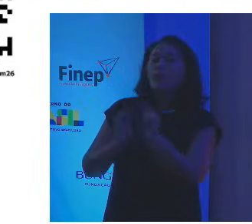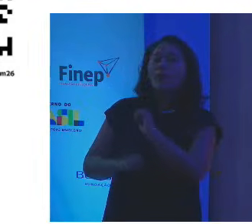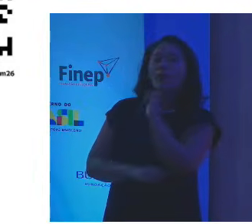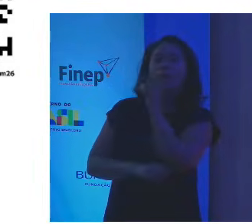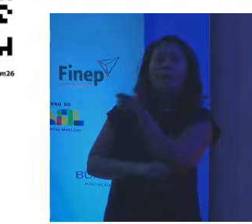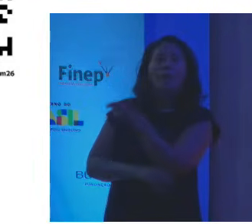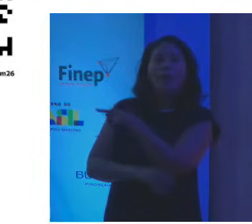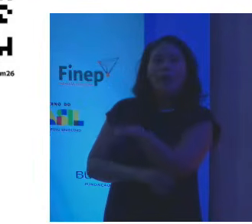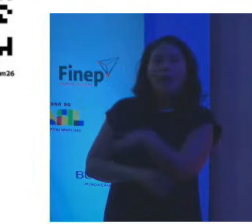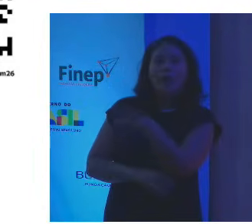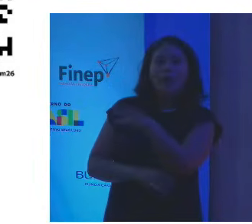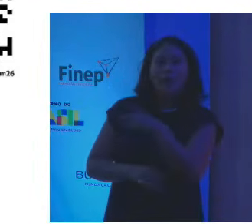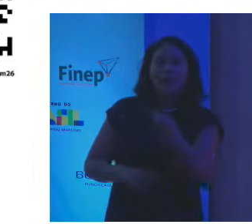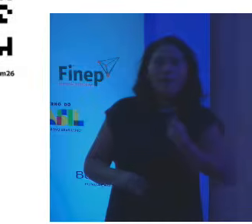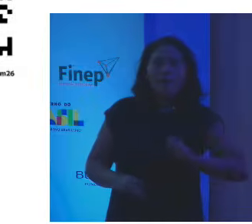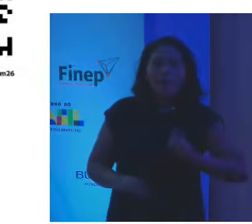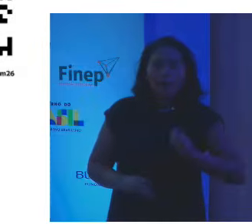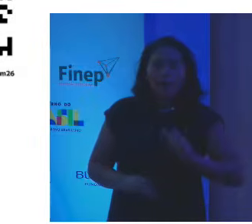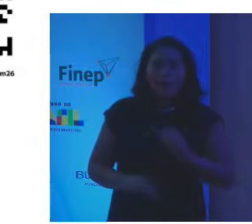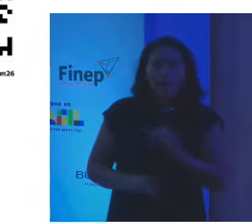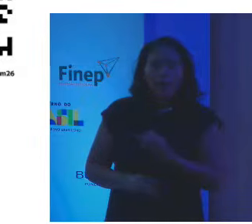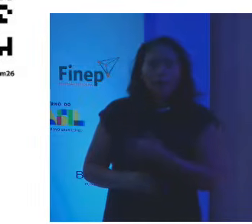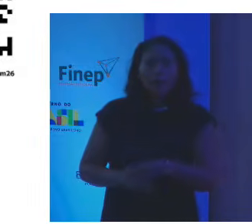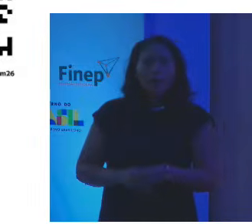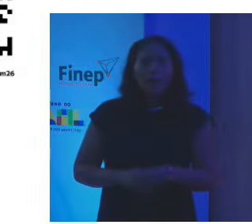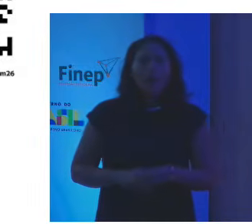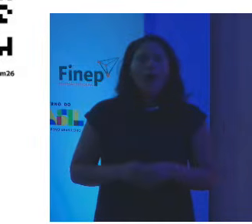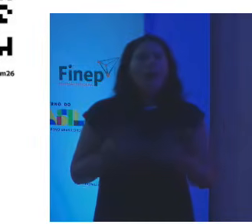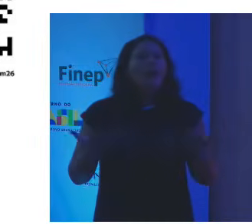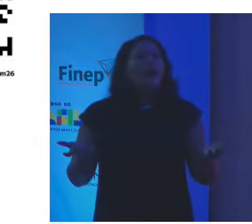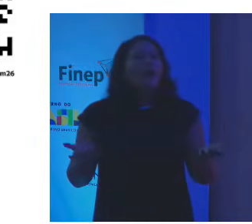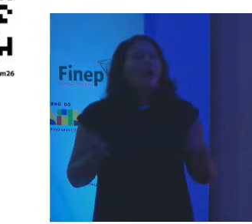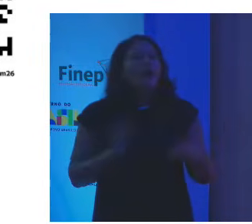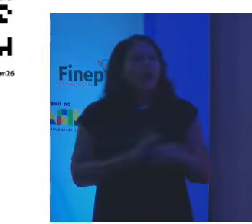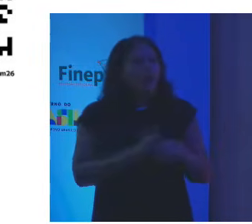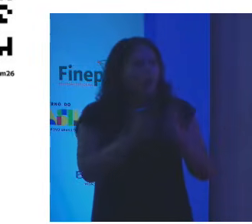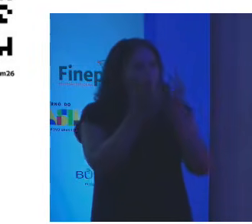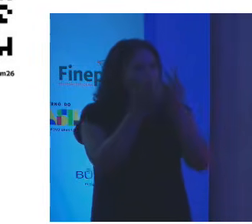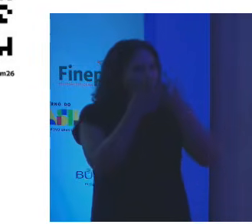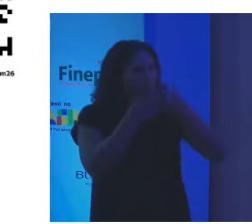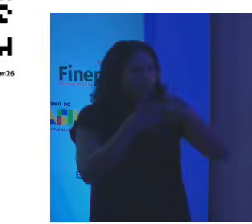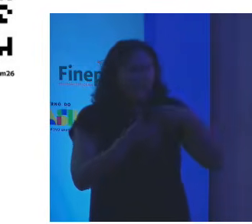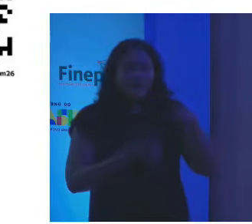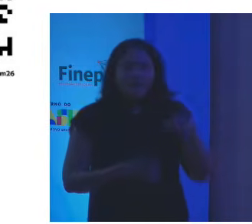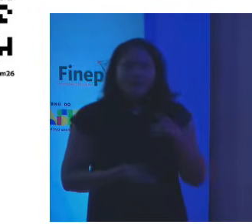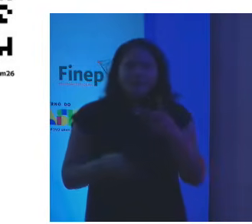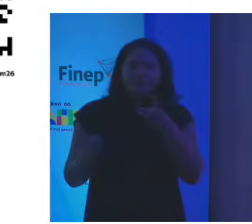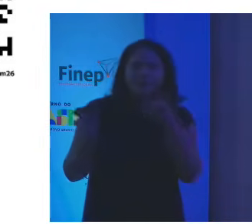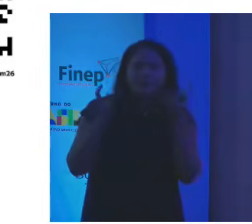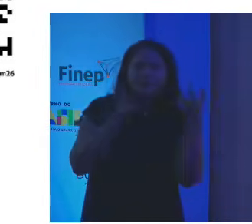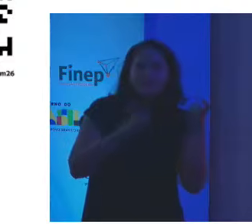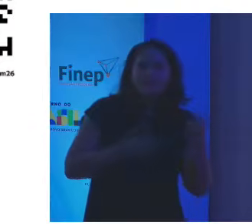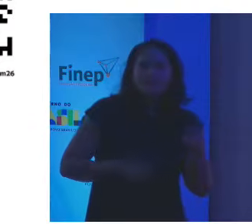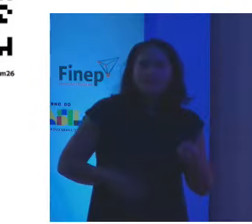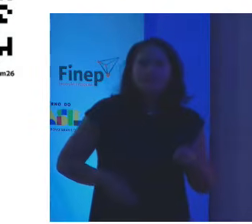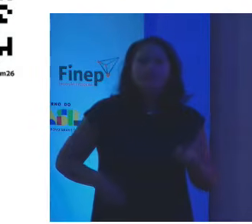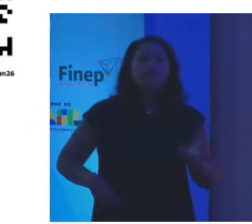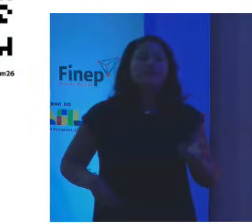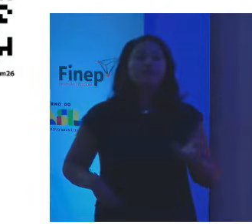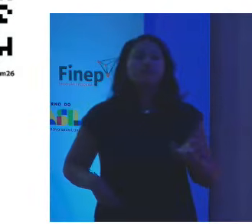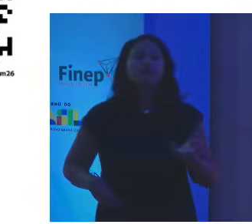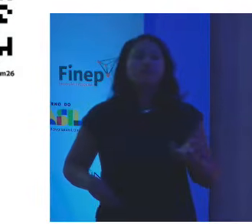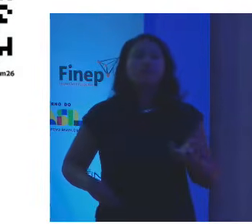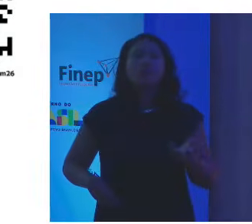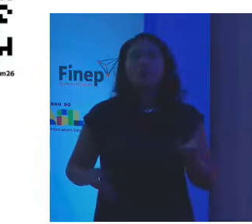pescadores na Bahia de Todos os Santos. Vem cá, o defeso está funcionando, vocês estão observando isso? Aí, o que os